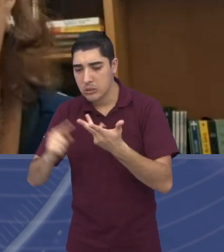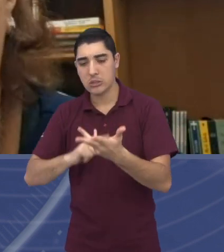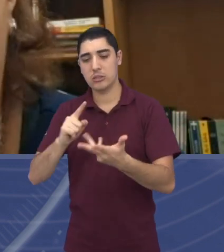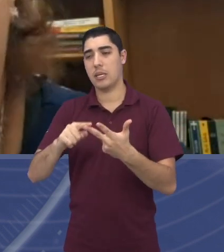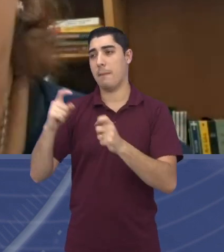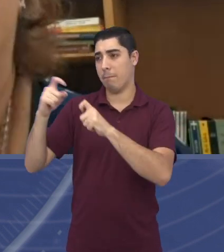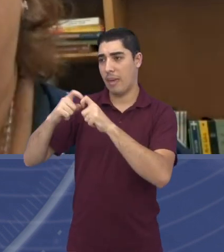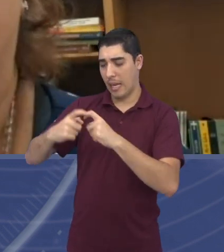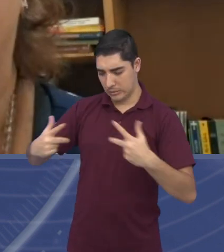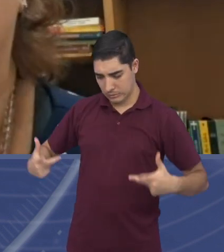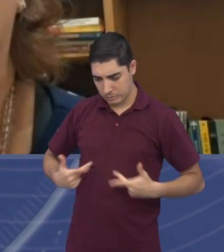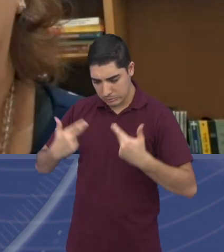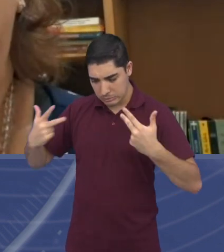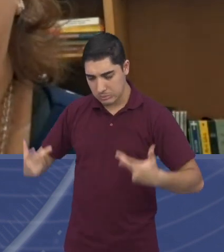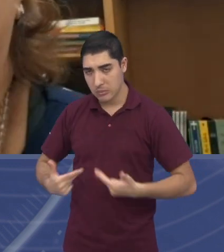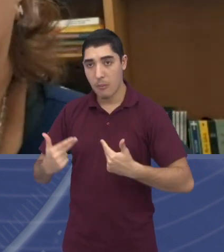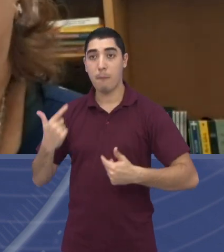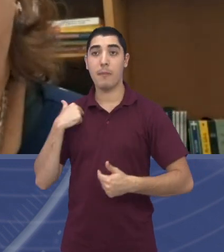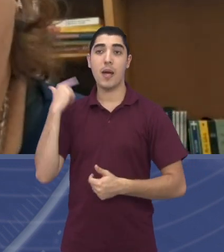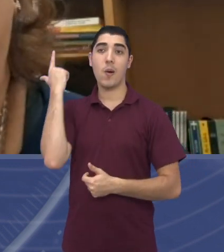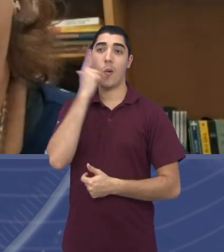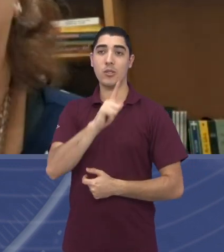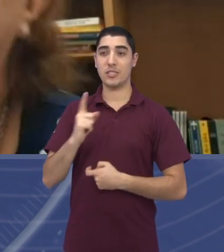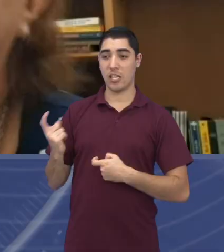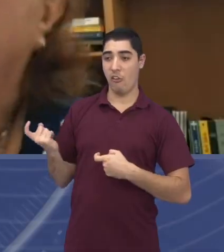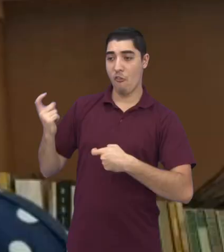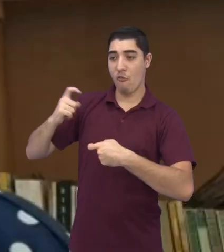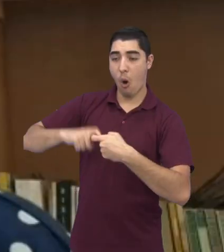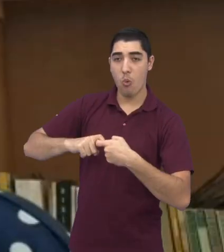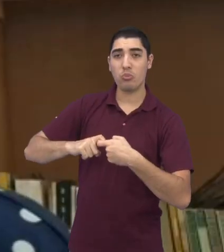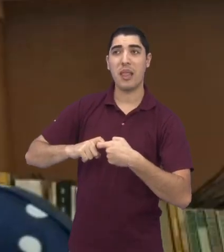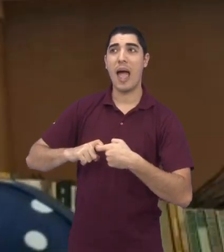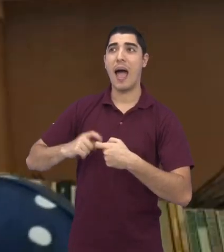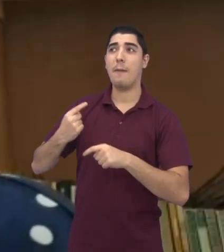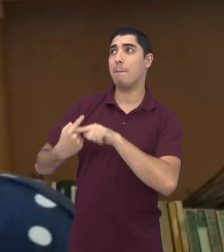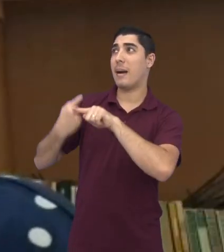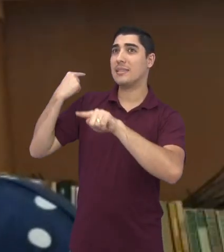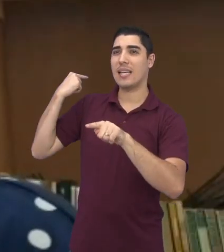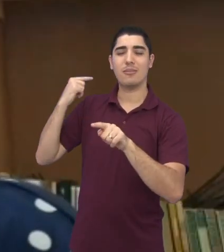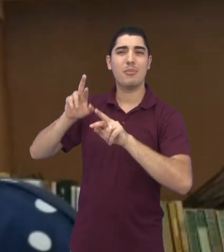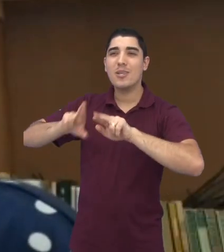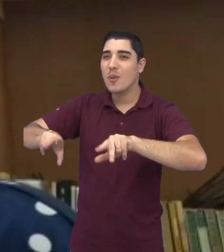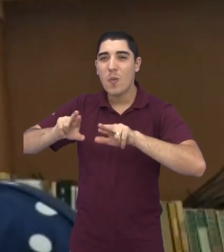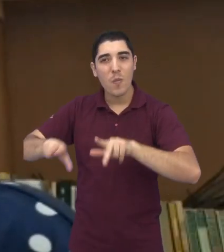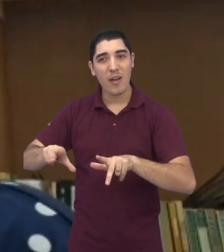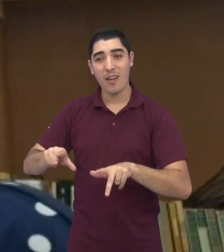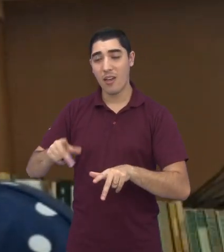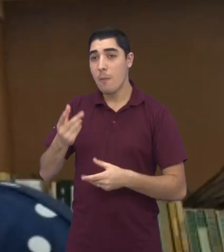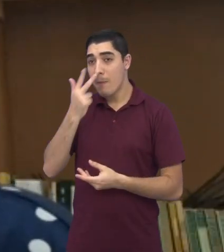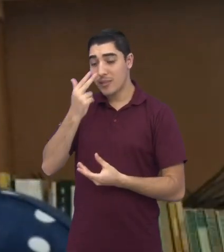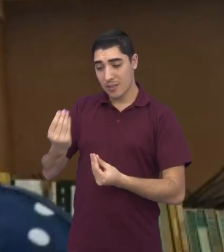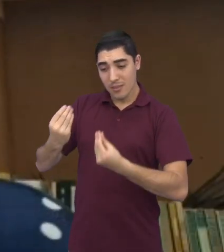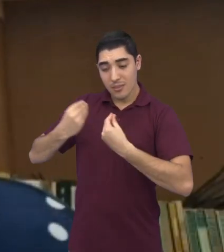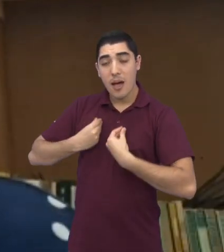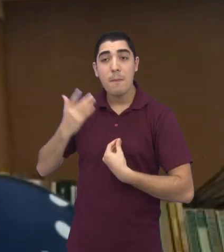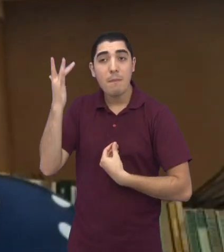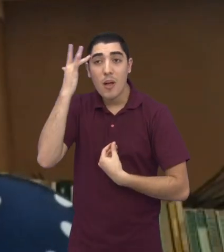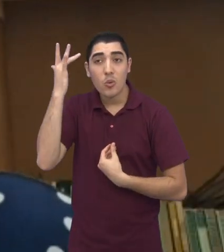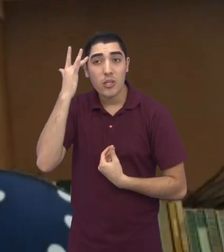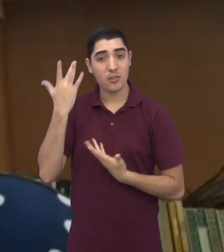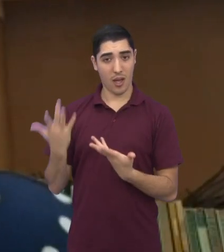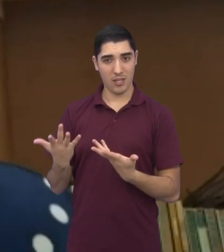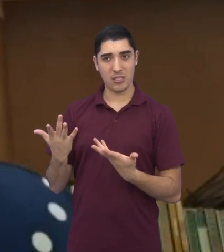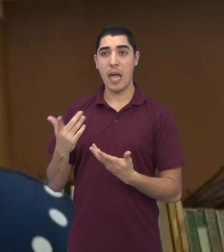intervenções médicas, para recuperar aquilo que você não perdeu, você ganhou em maturidade. Entende? Então é como se